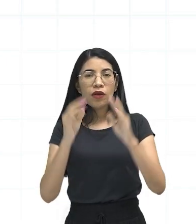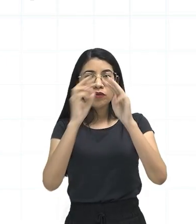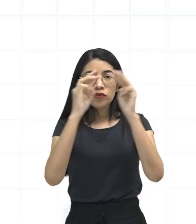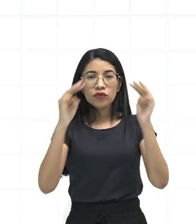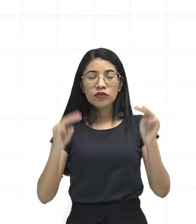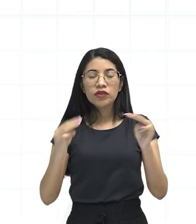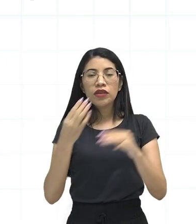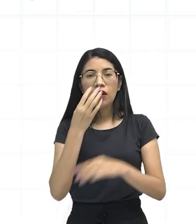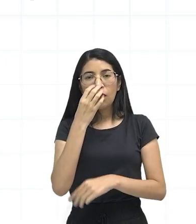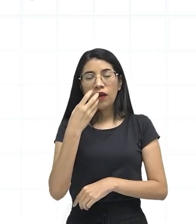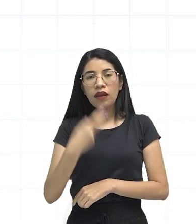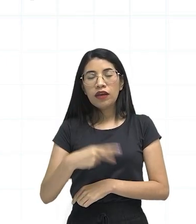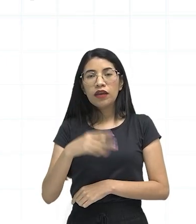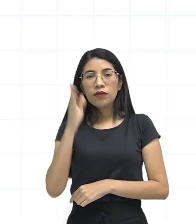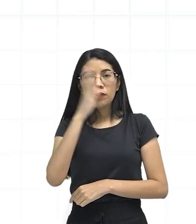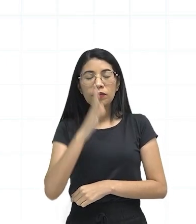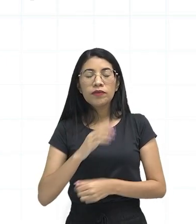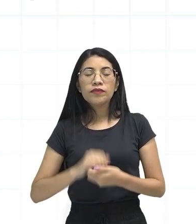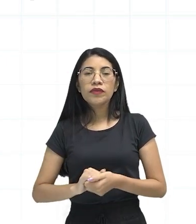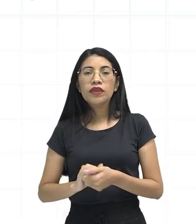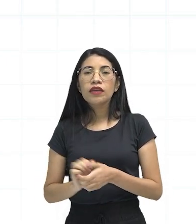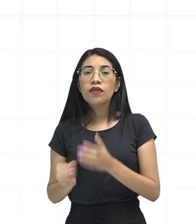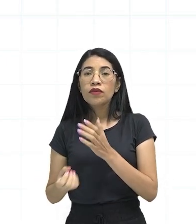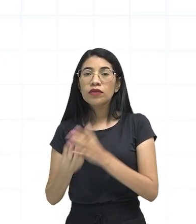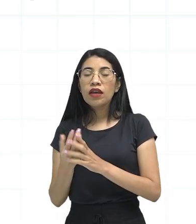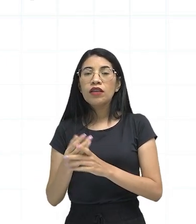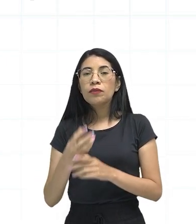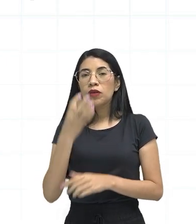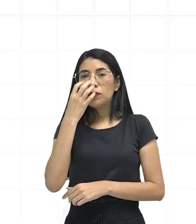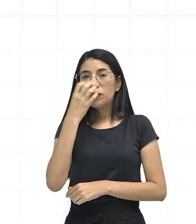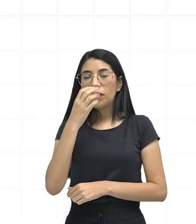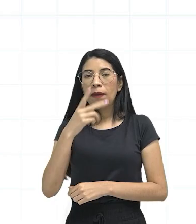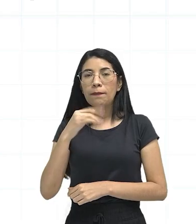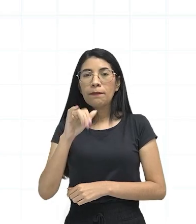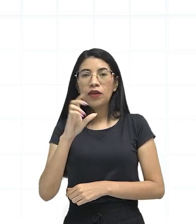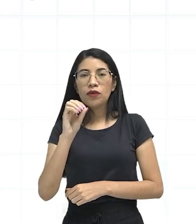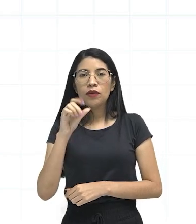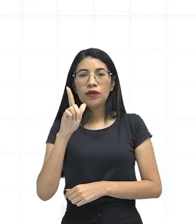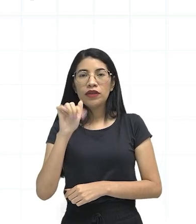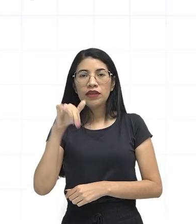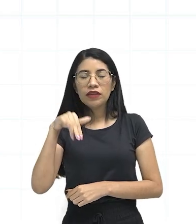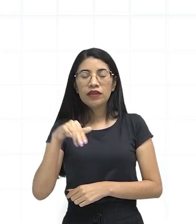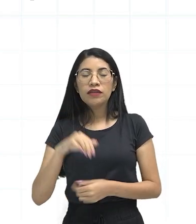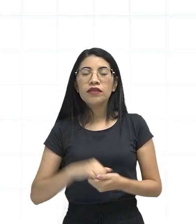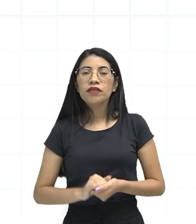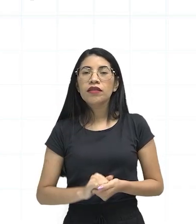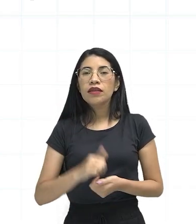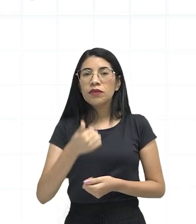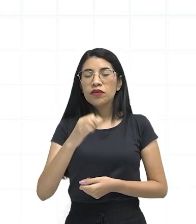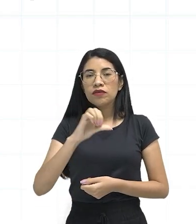país, fundada pelo palhaço brasileiro Piolim, em